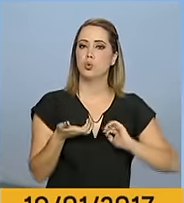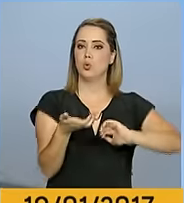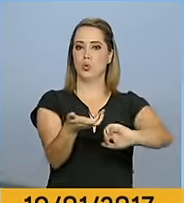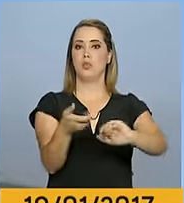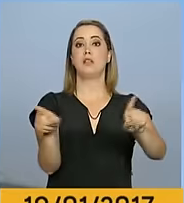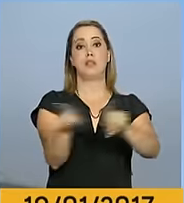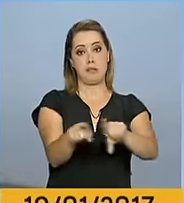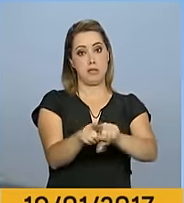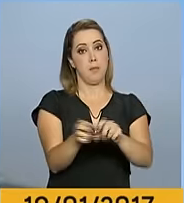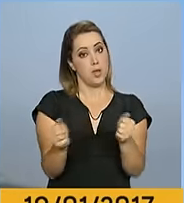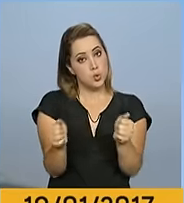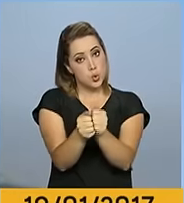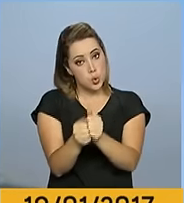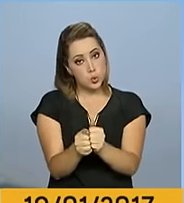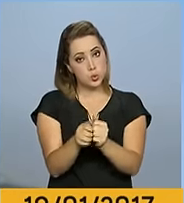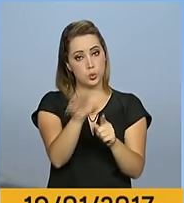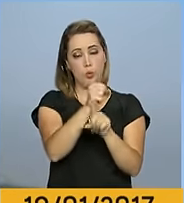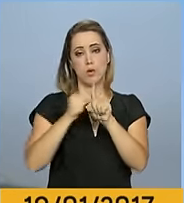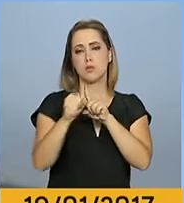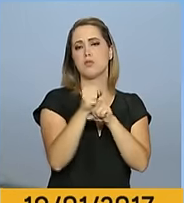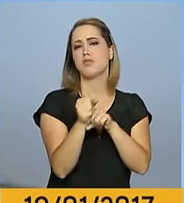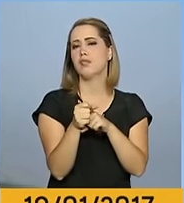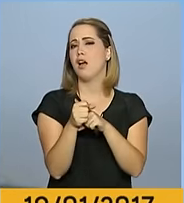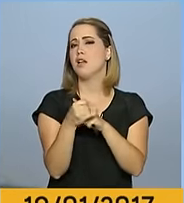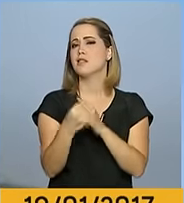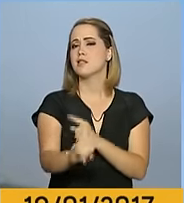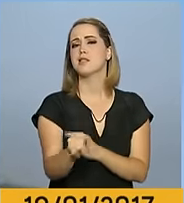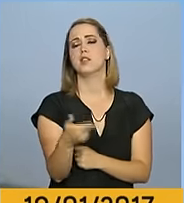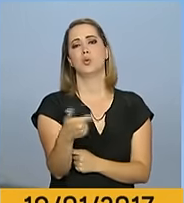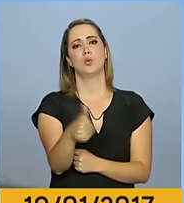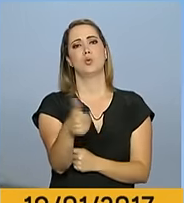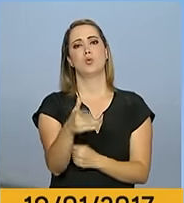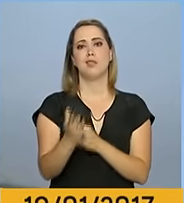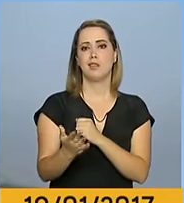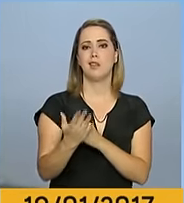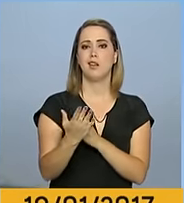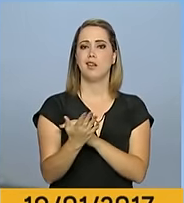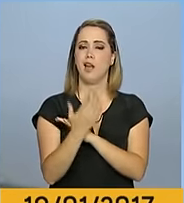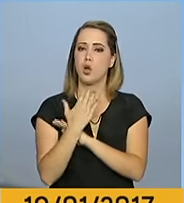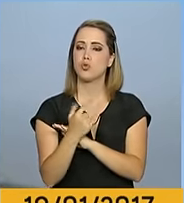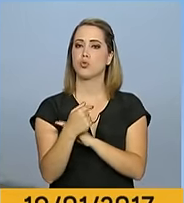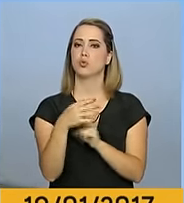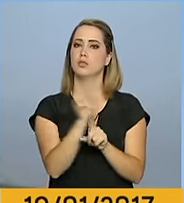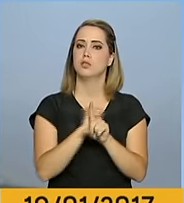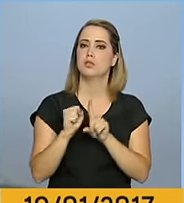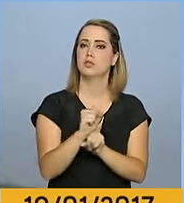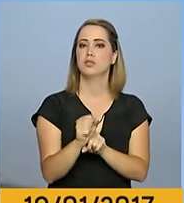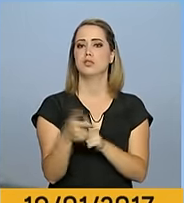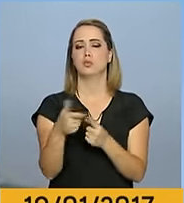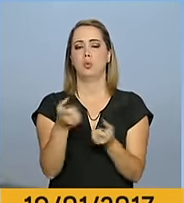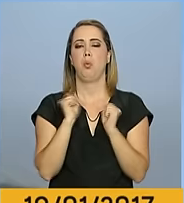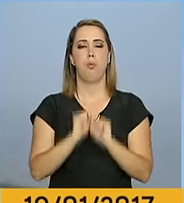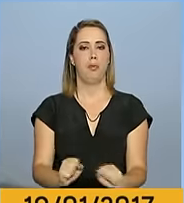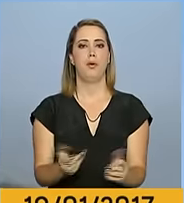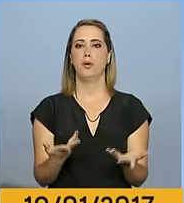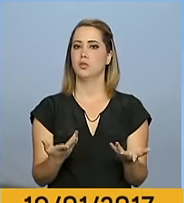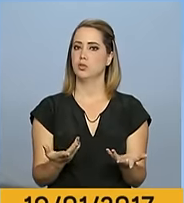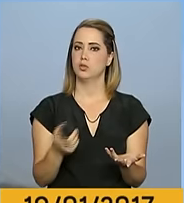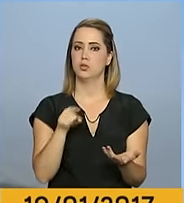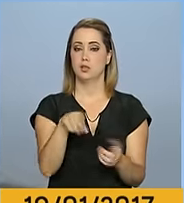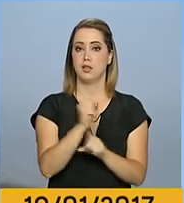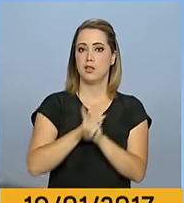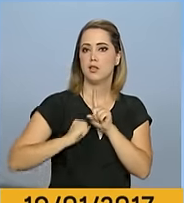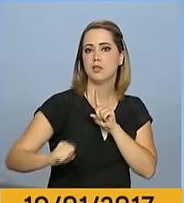também com a sociedade. Se você não tiver o apoio da sociedade, você dificilmente consegue governar. Da sociedade